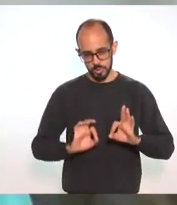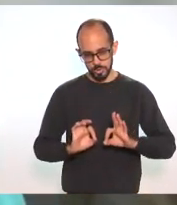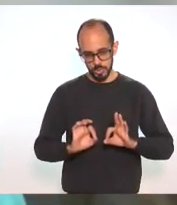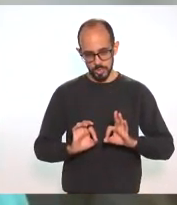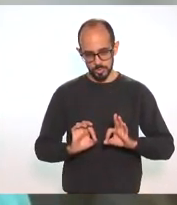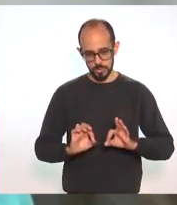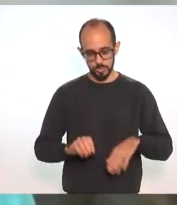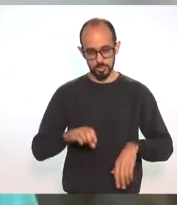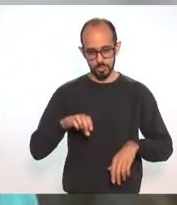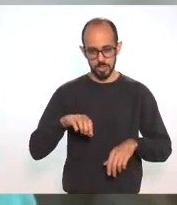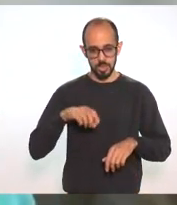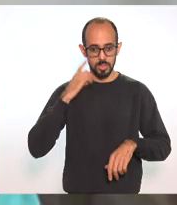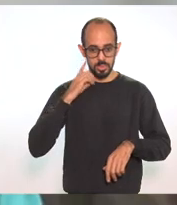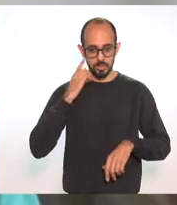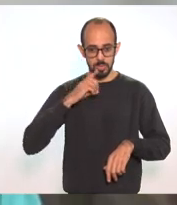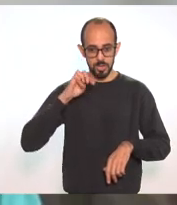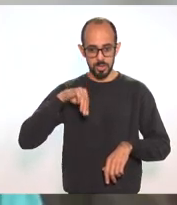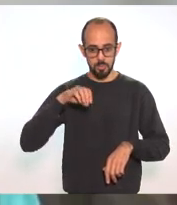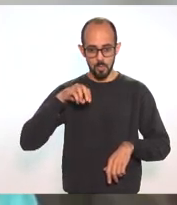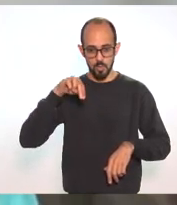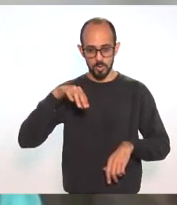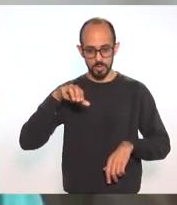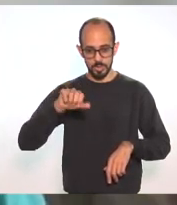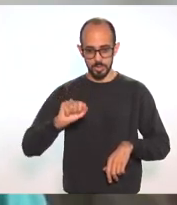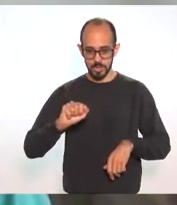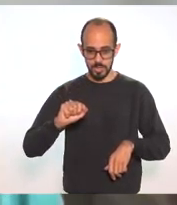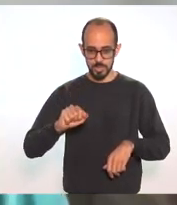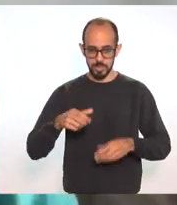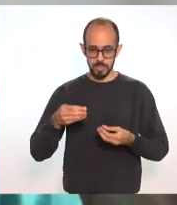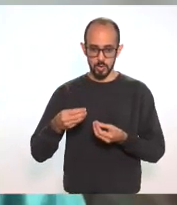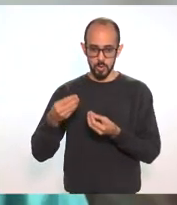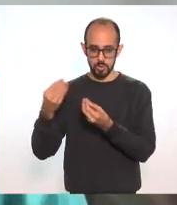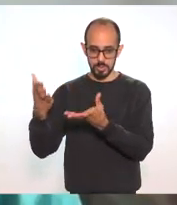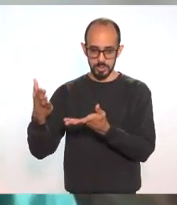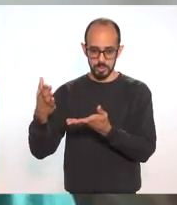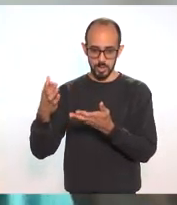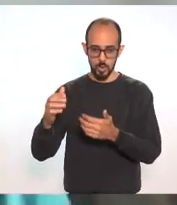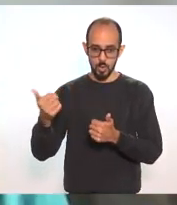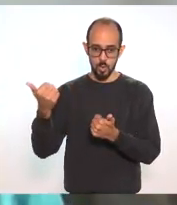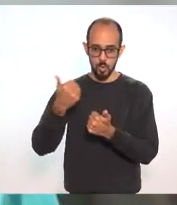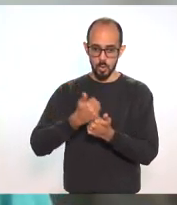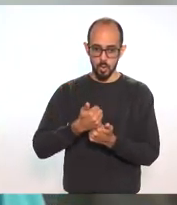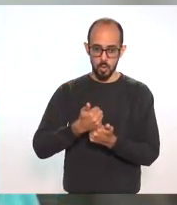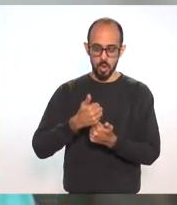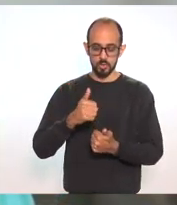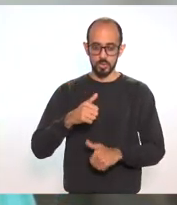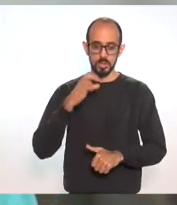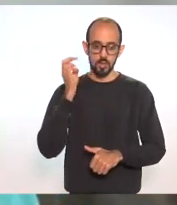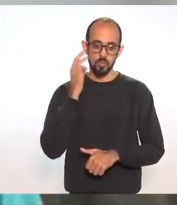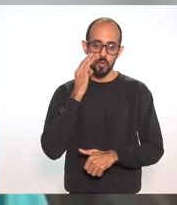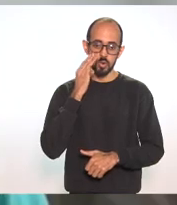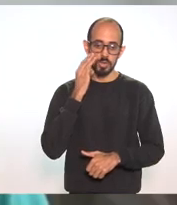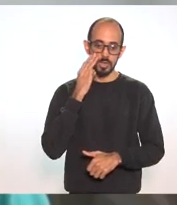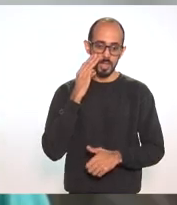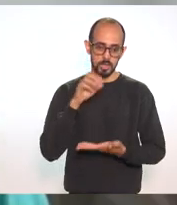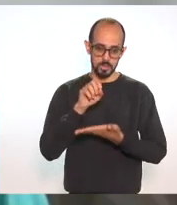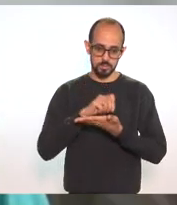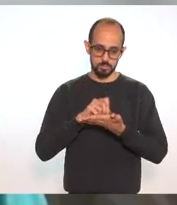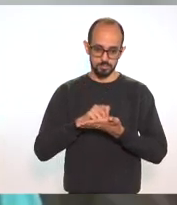deputada Mônica Francisco, que concedeu coautoria ao deputado Valdeque Carneiro. Então, meu parecer é